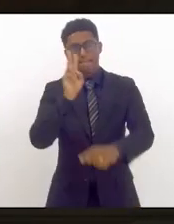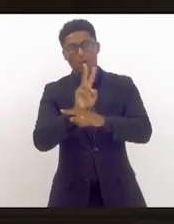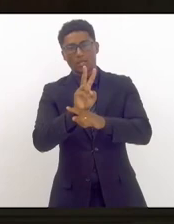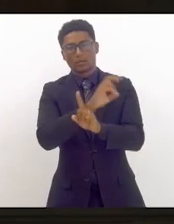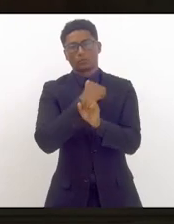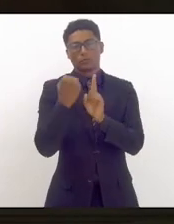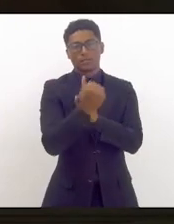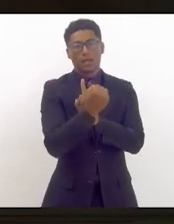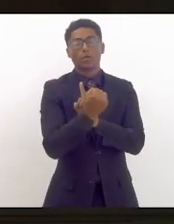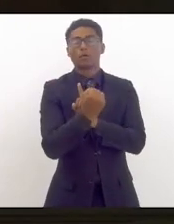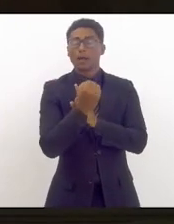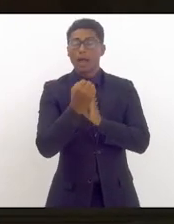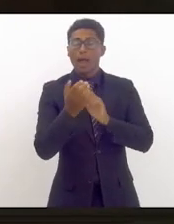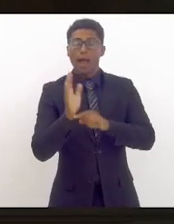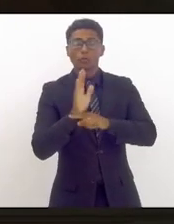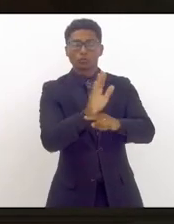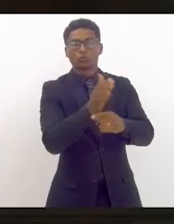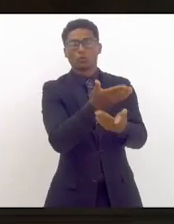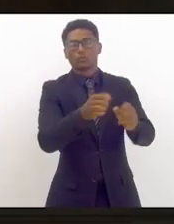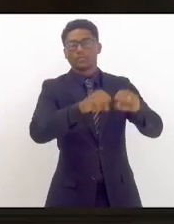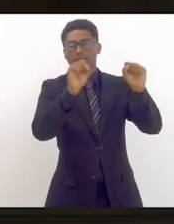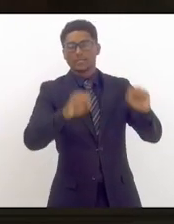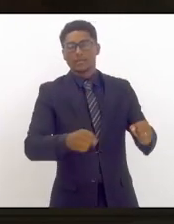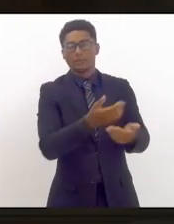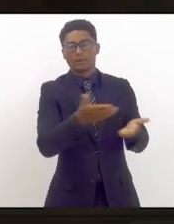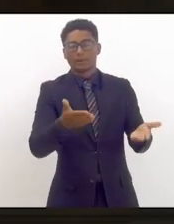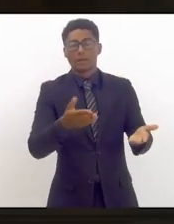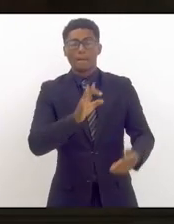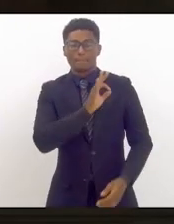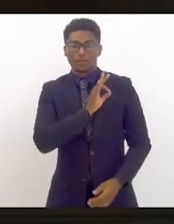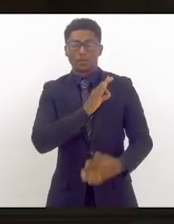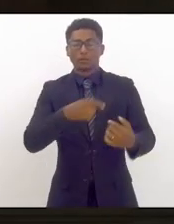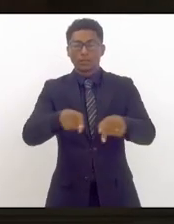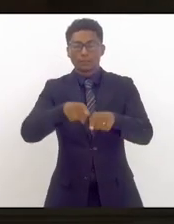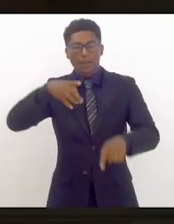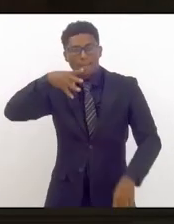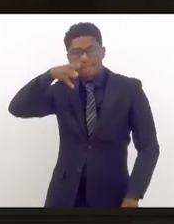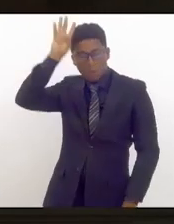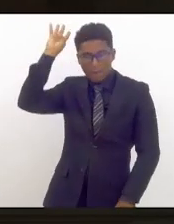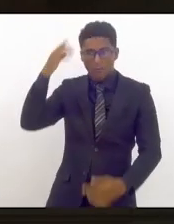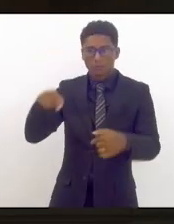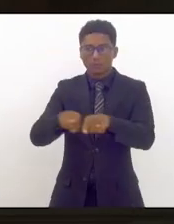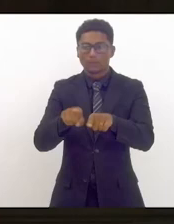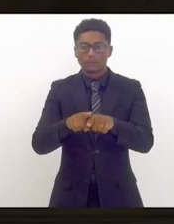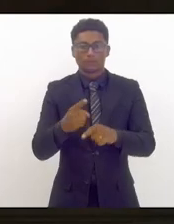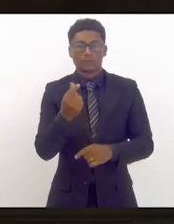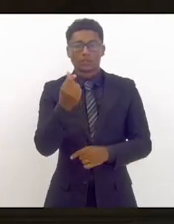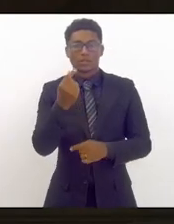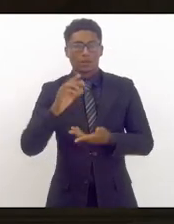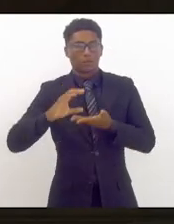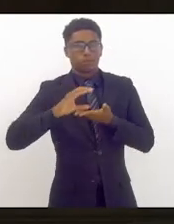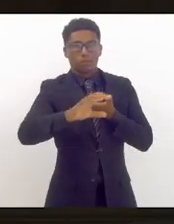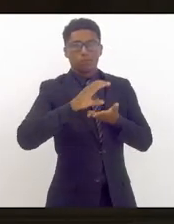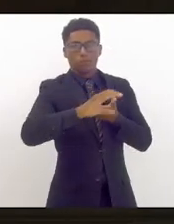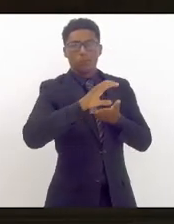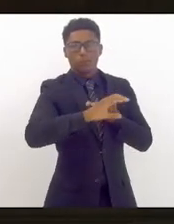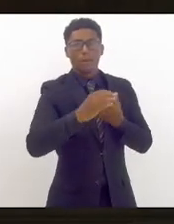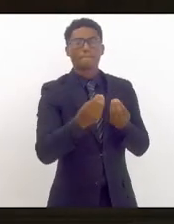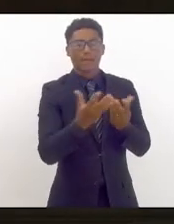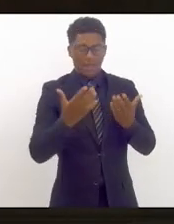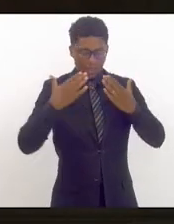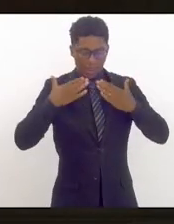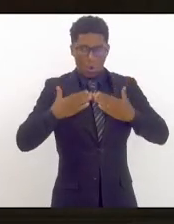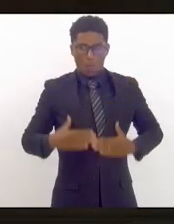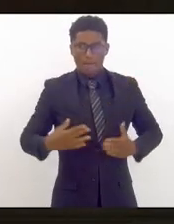Polícia Militar e os bombeiros. O auxílio fardamento passou a ser considerado verba de caráter indenizatório. Além